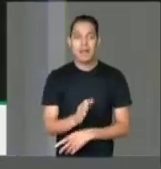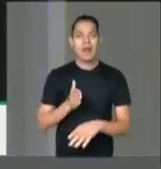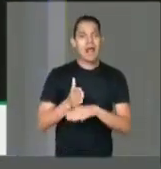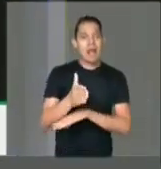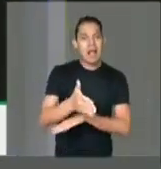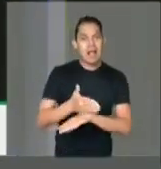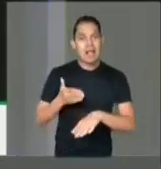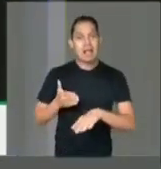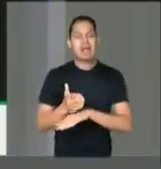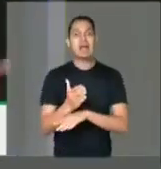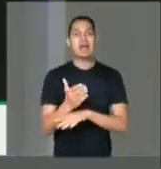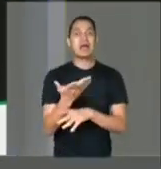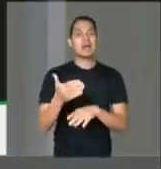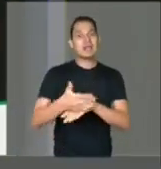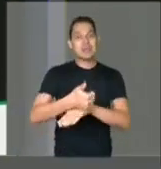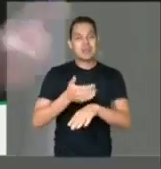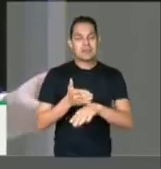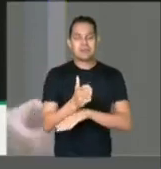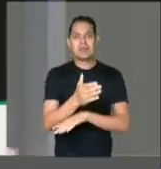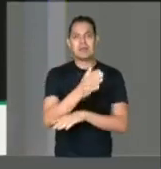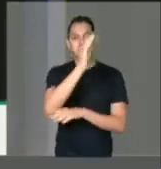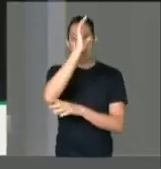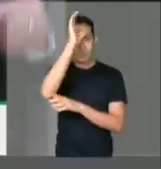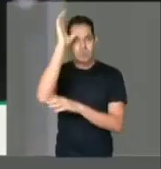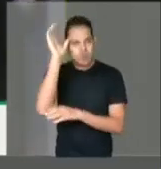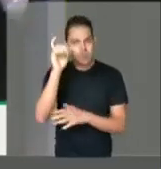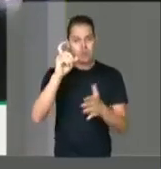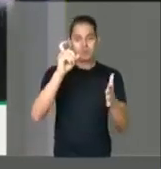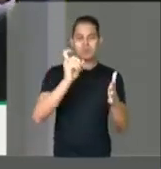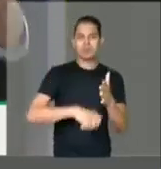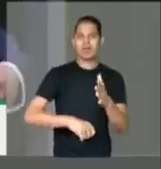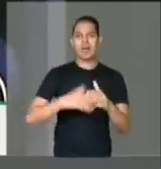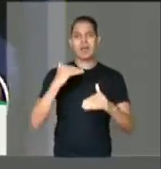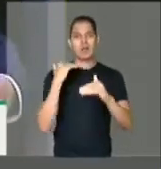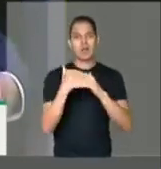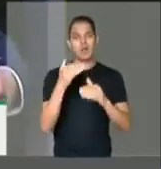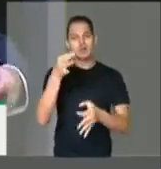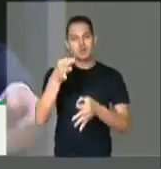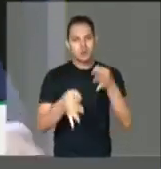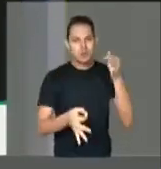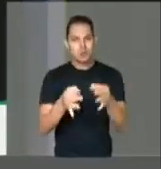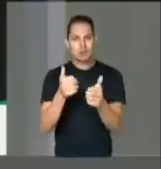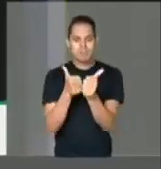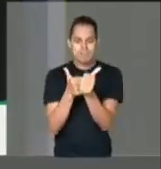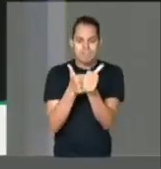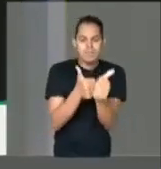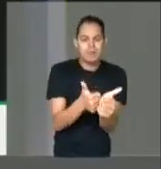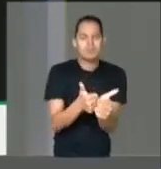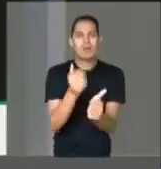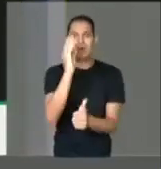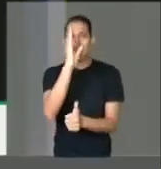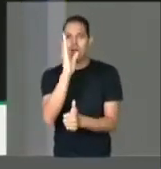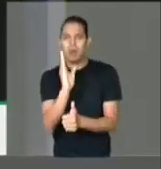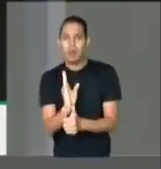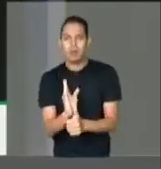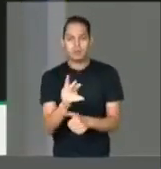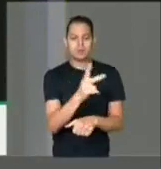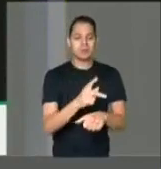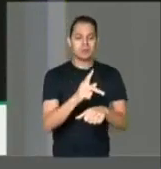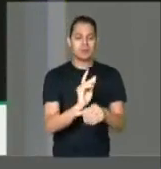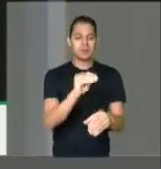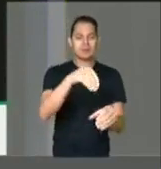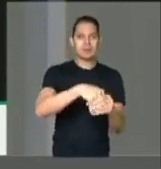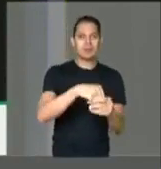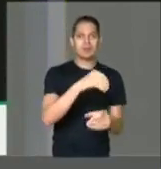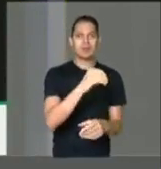consumo, trazer para o país uma carga tributária justa, pelo menos aproximar o Brasil dos países inseridos